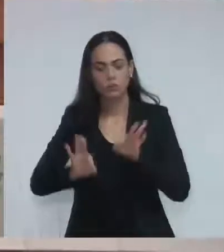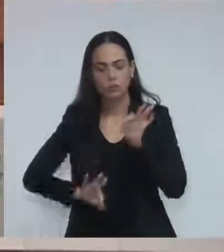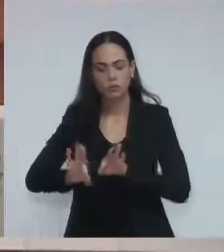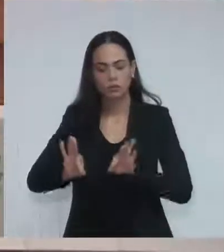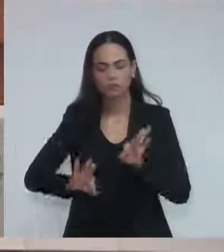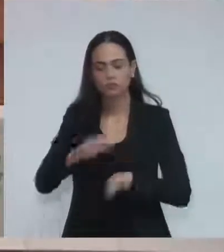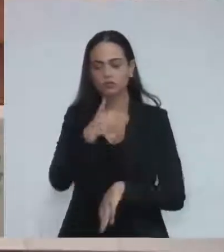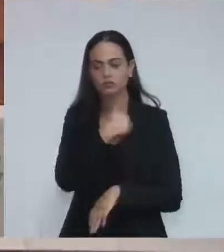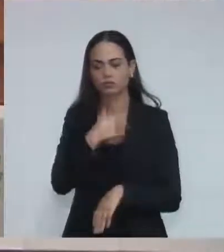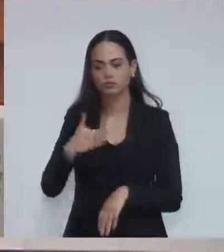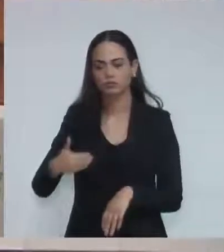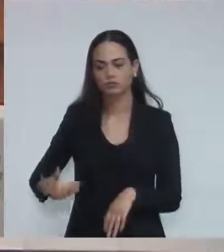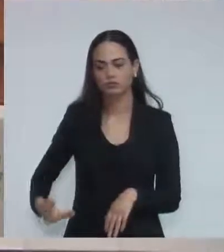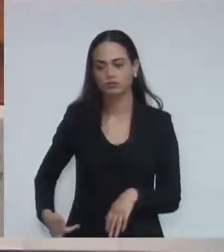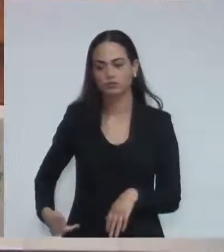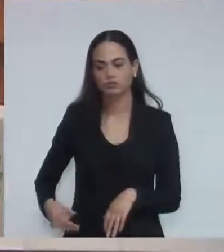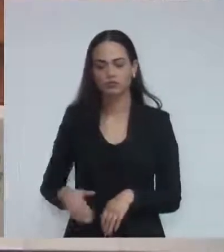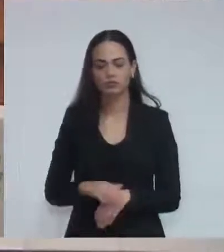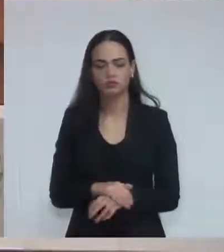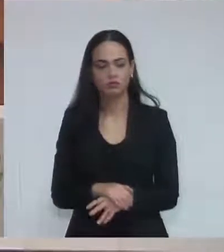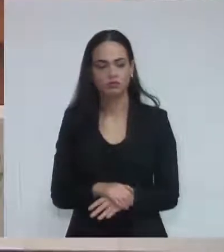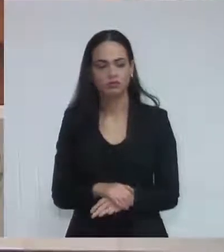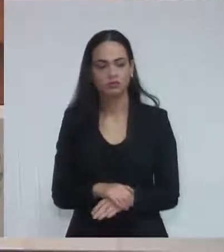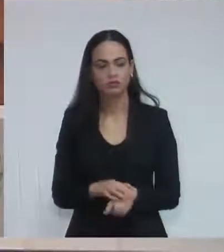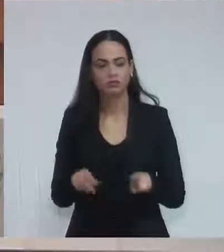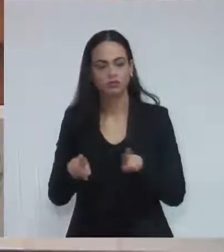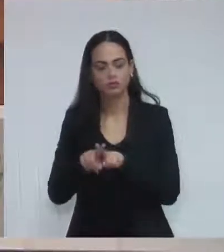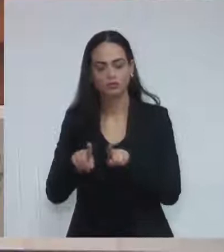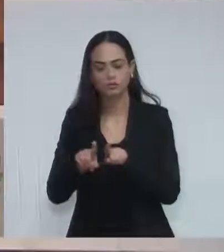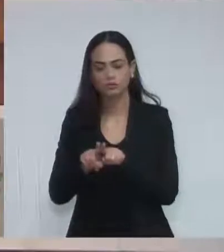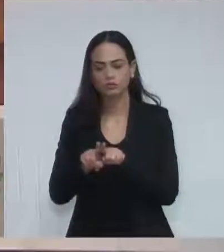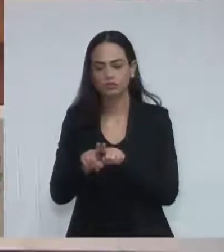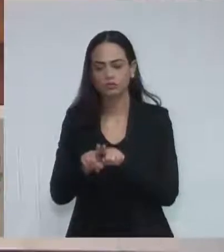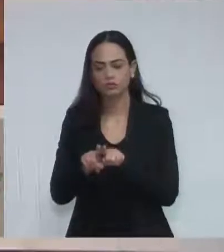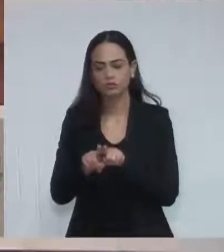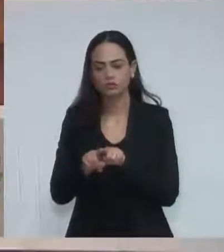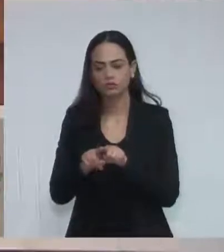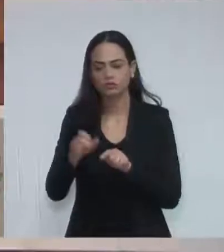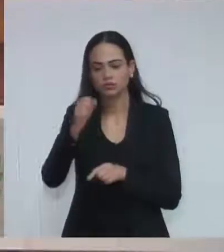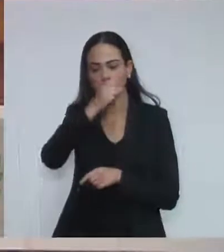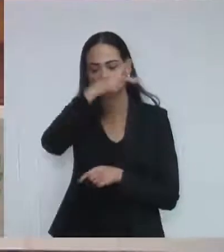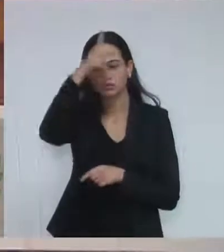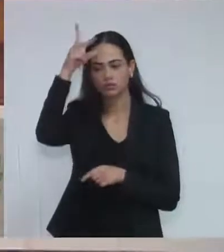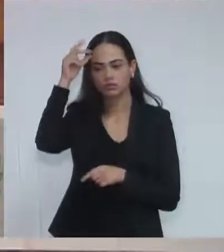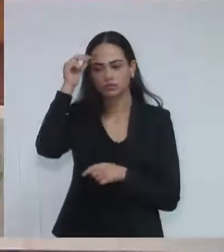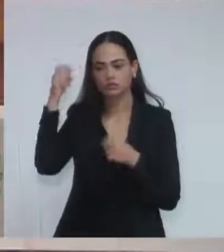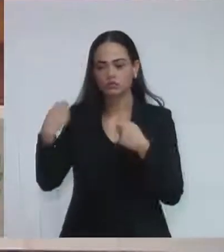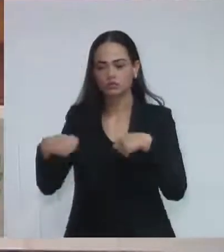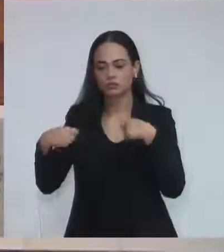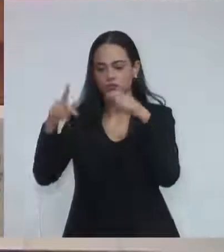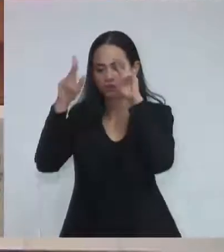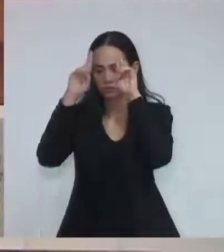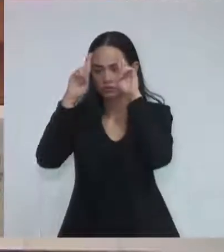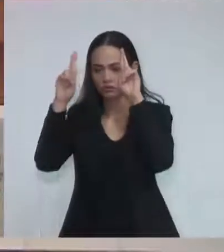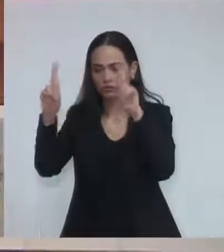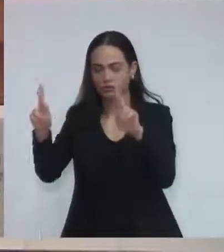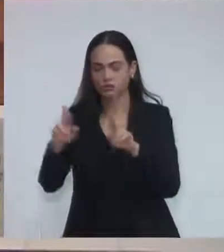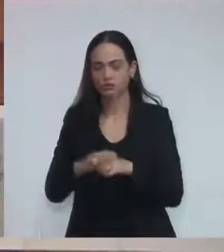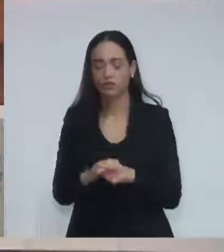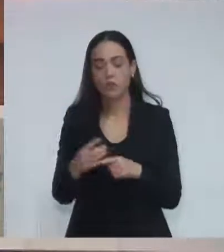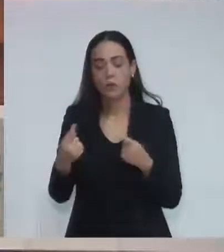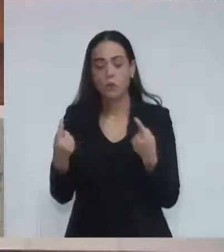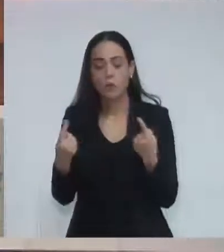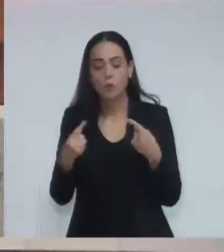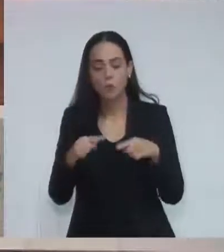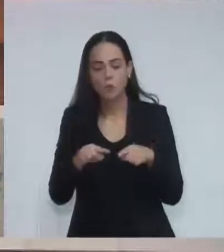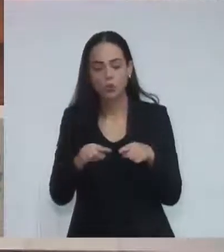tolhendo o campo de discricionariedade e as prerrogativas próprias do chefe do Poder Executivo, em ofensa aos artigos 2º e